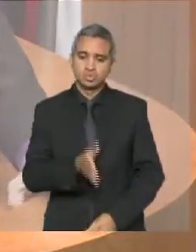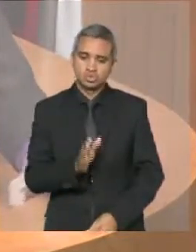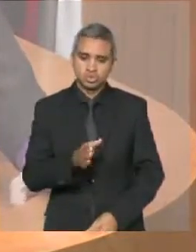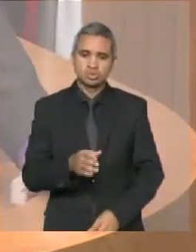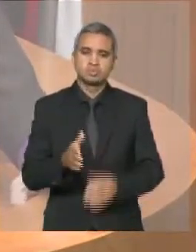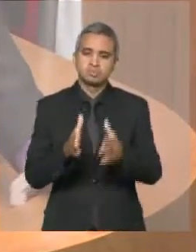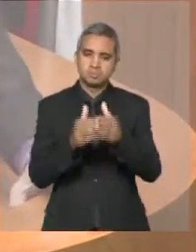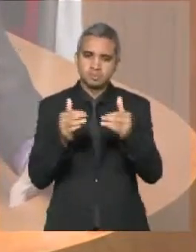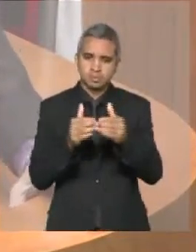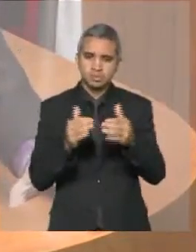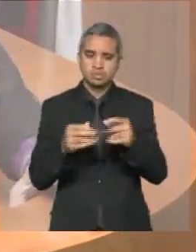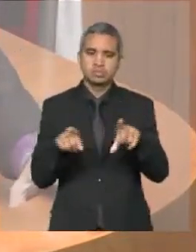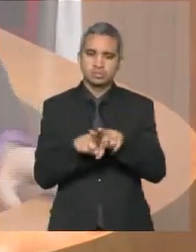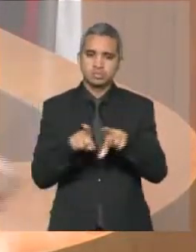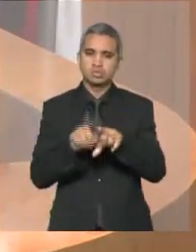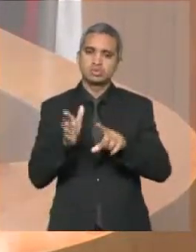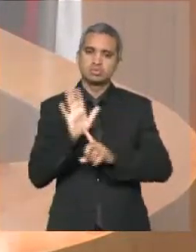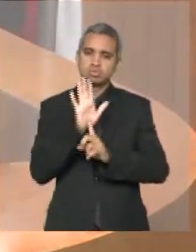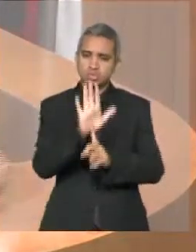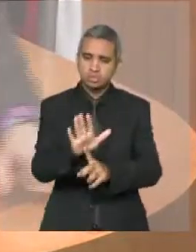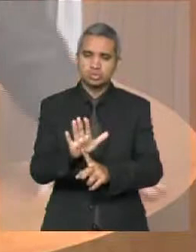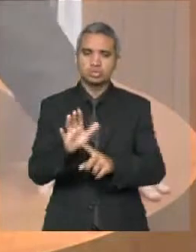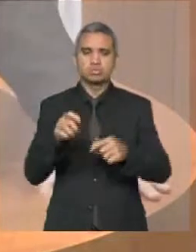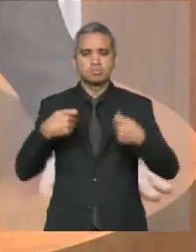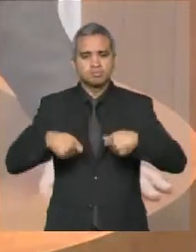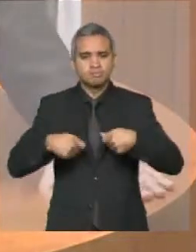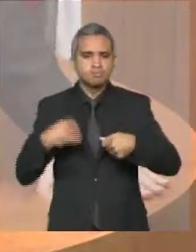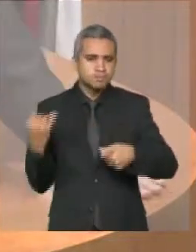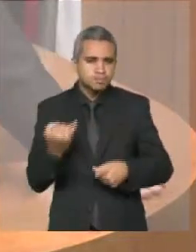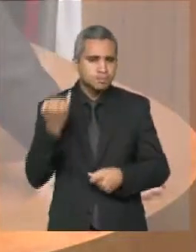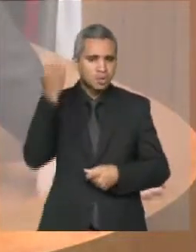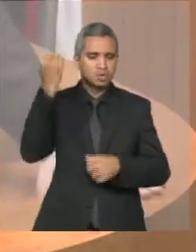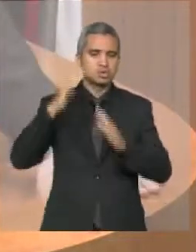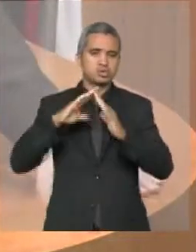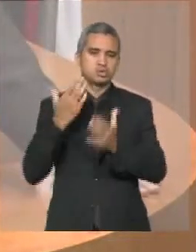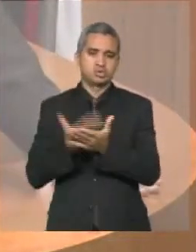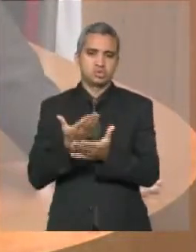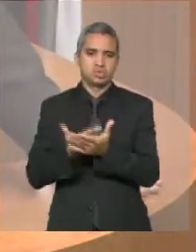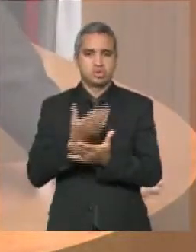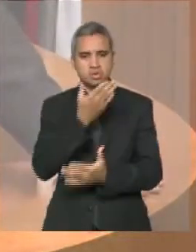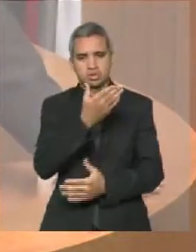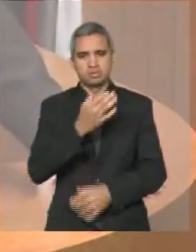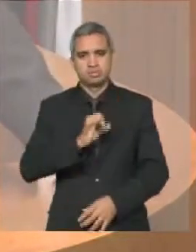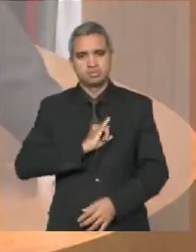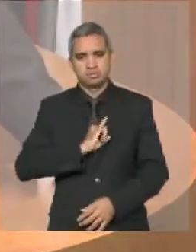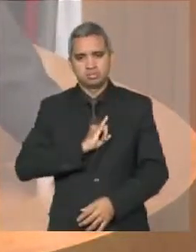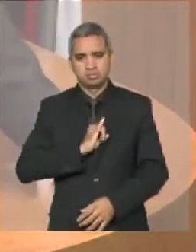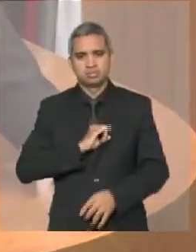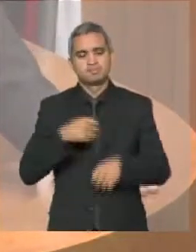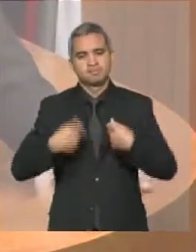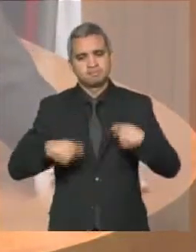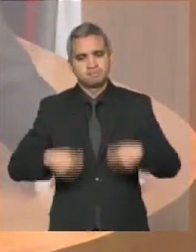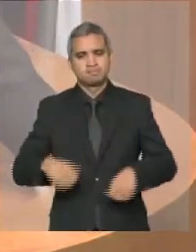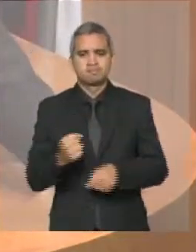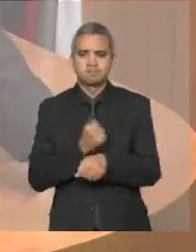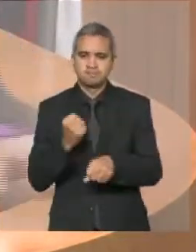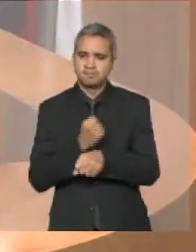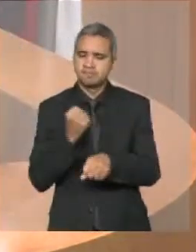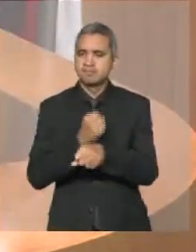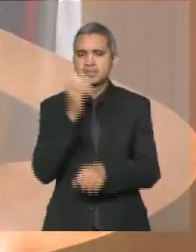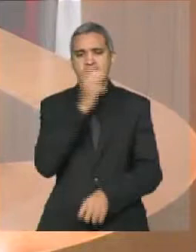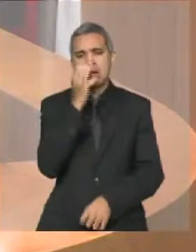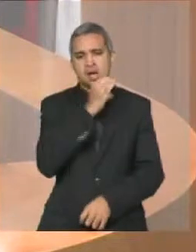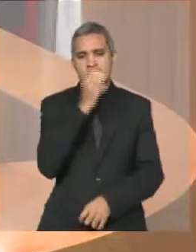já mostramos essa necessidade da importância dessas escolas, que também precisam de reforma imediata.